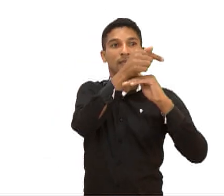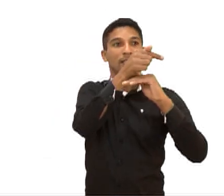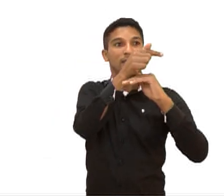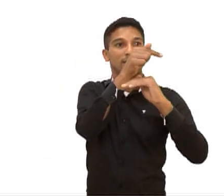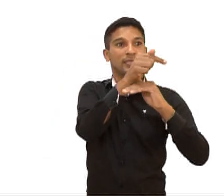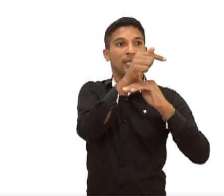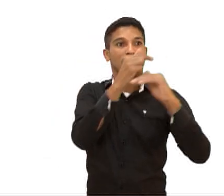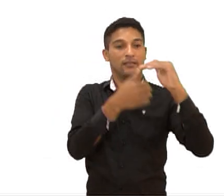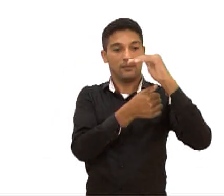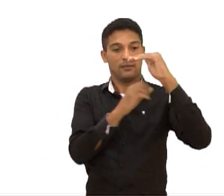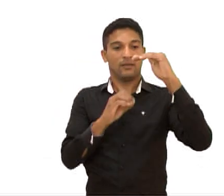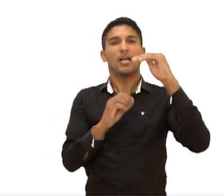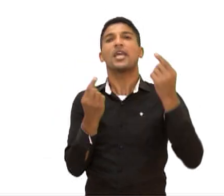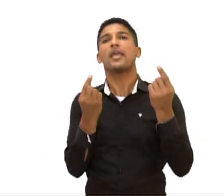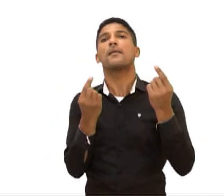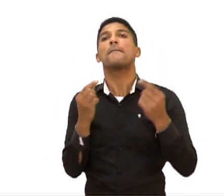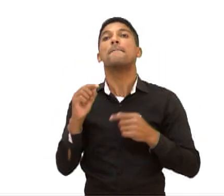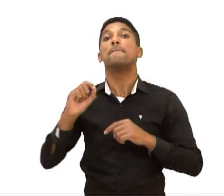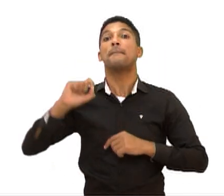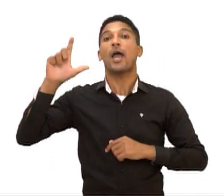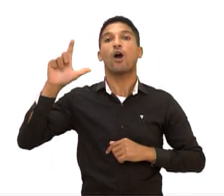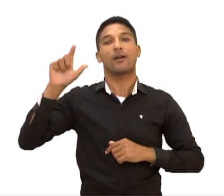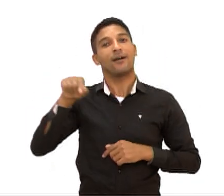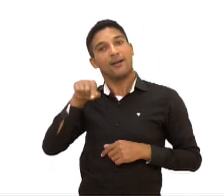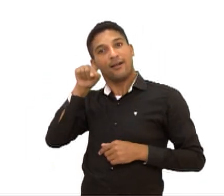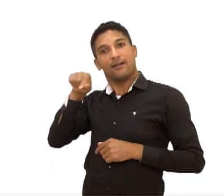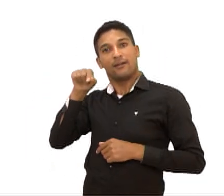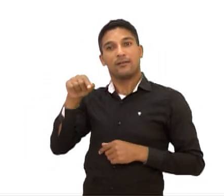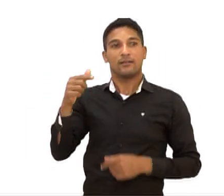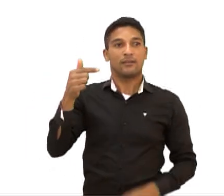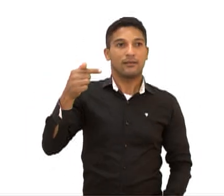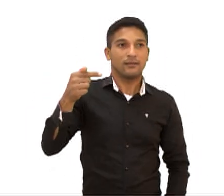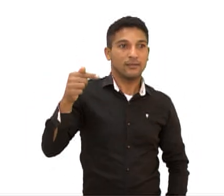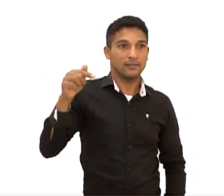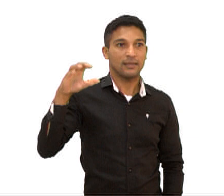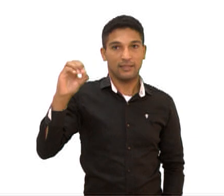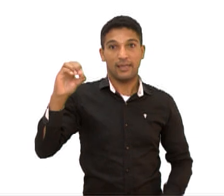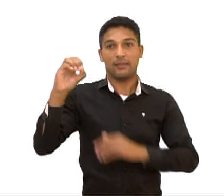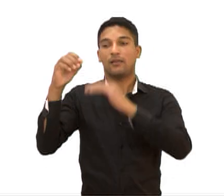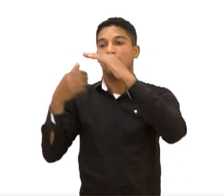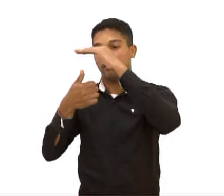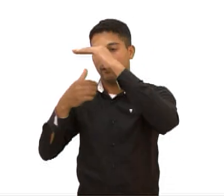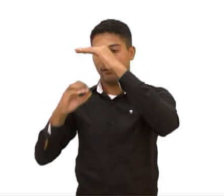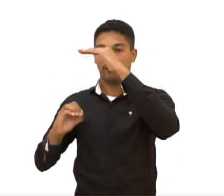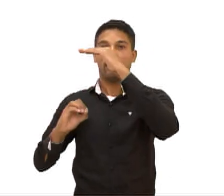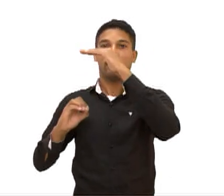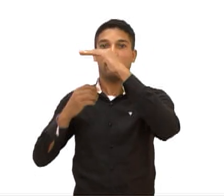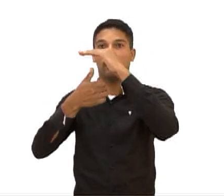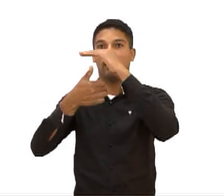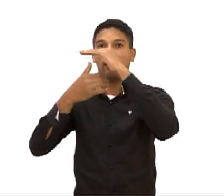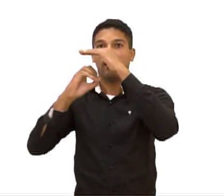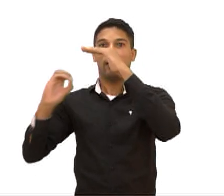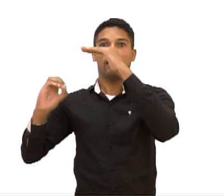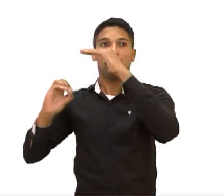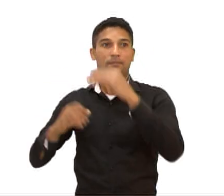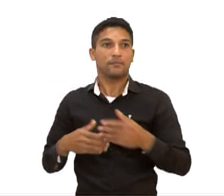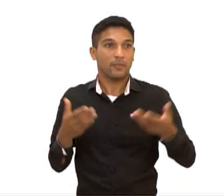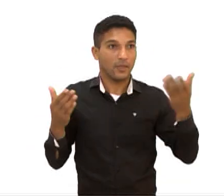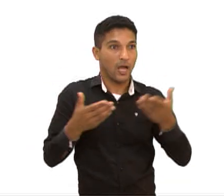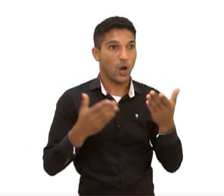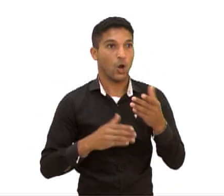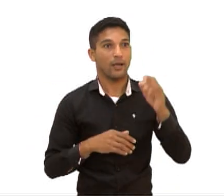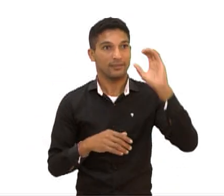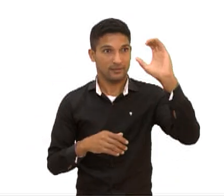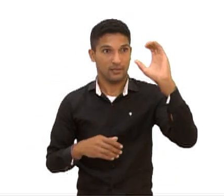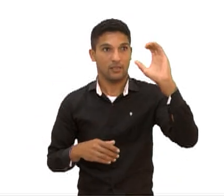maior? 70 centésimos. Ok? Agora a letra C, que era 1 milésimo e 1